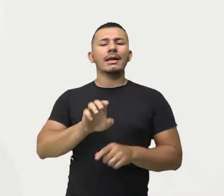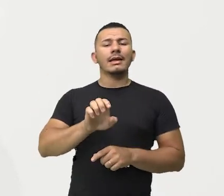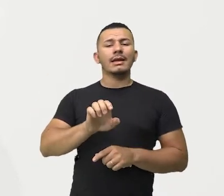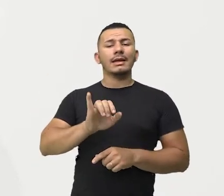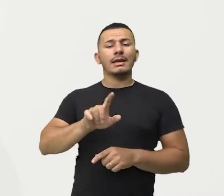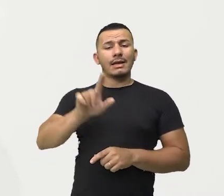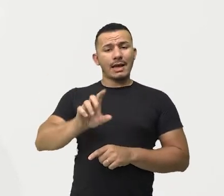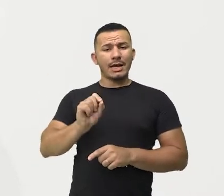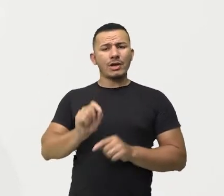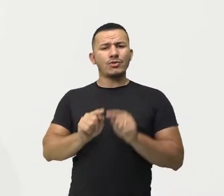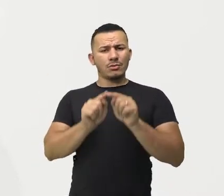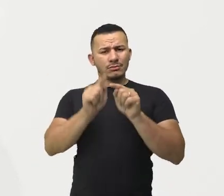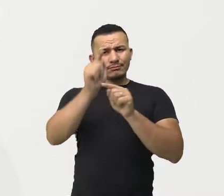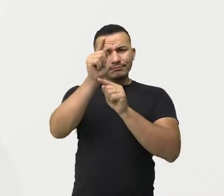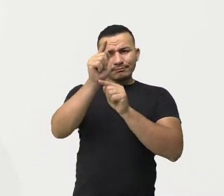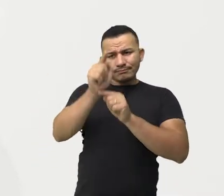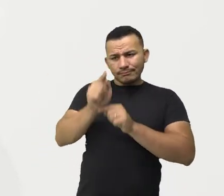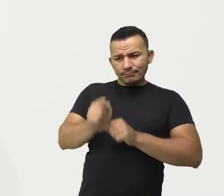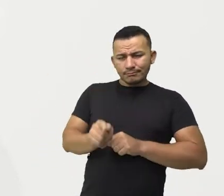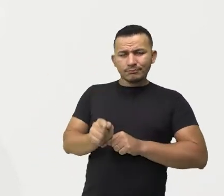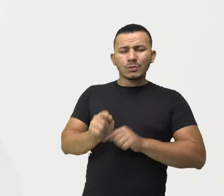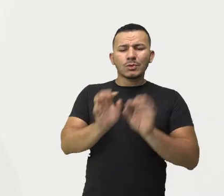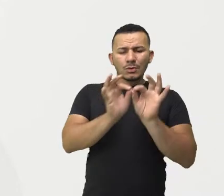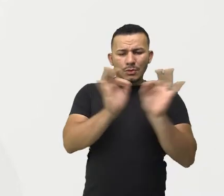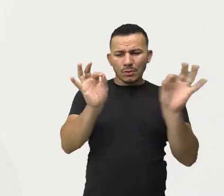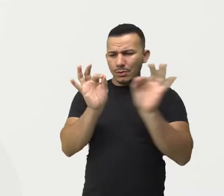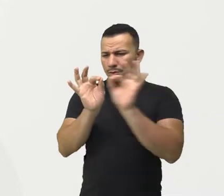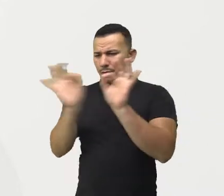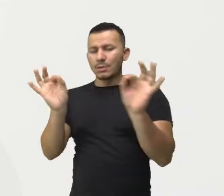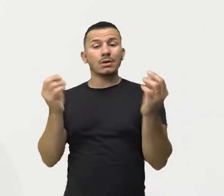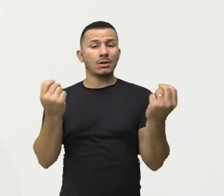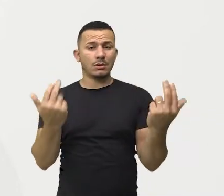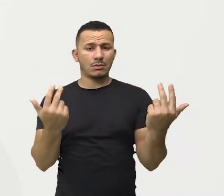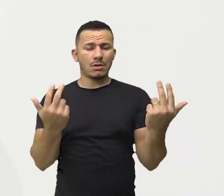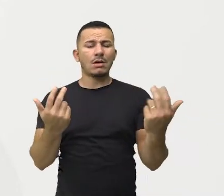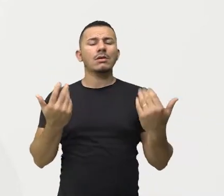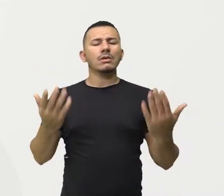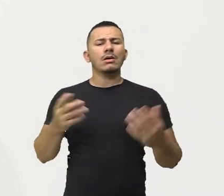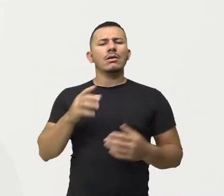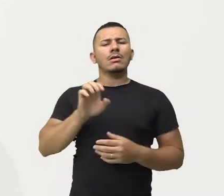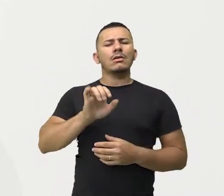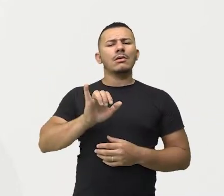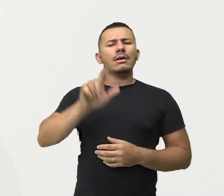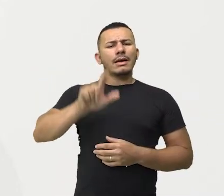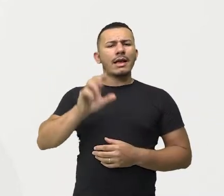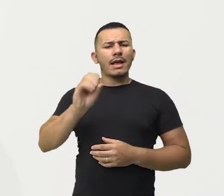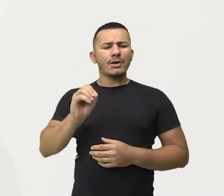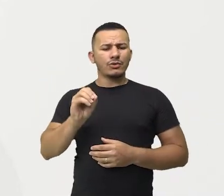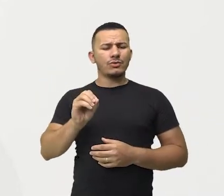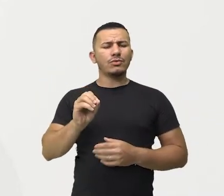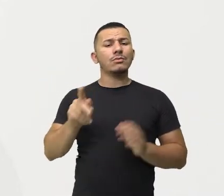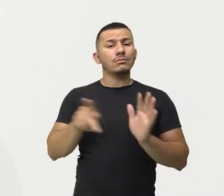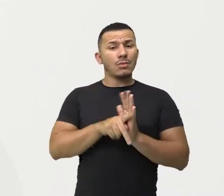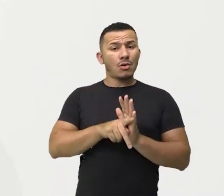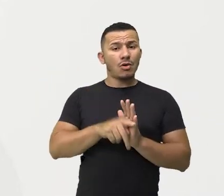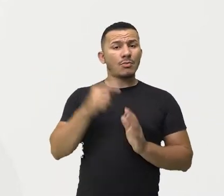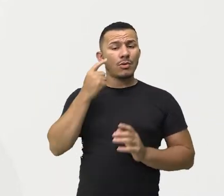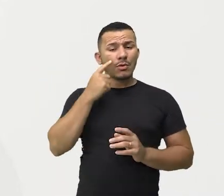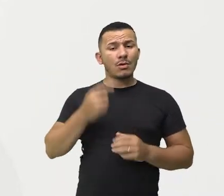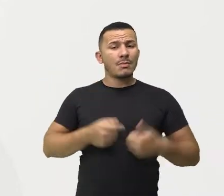são igual aos seus lados. Então, vamos observar aqui. Onde é que está o eixo de simetria